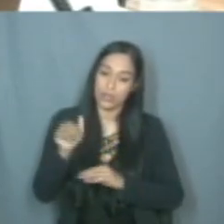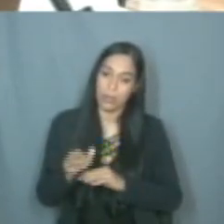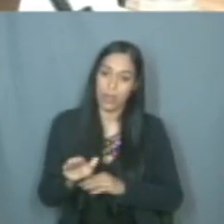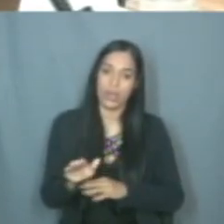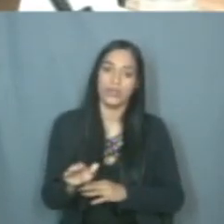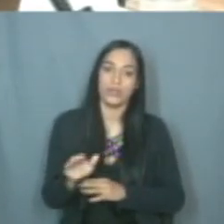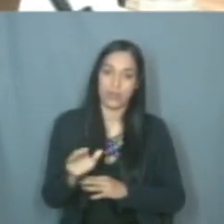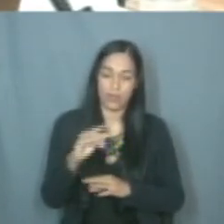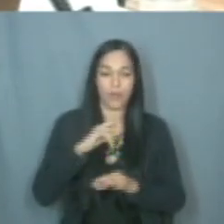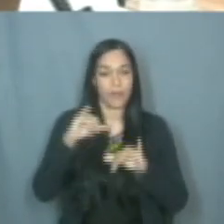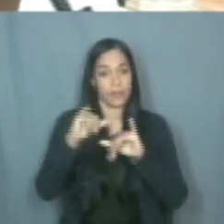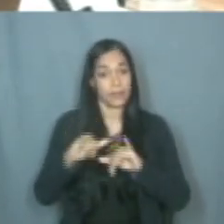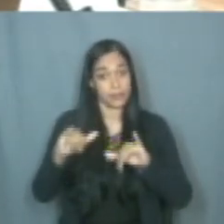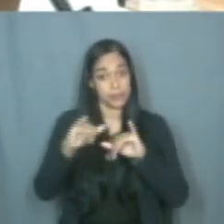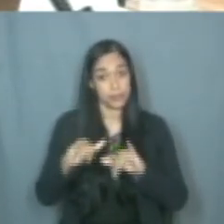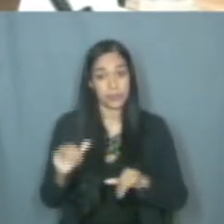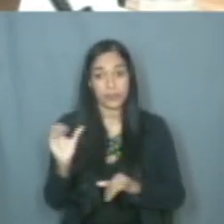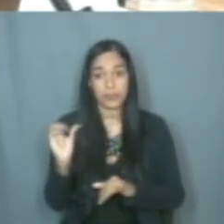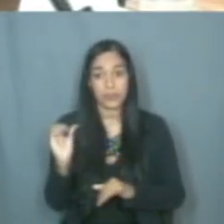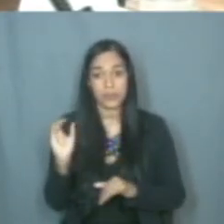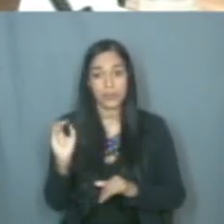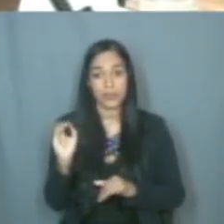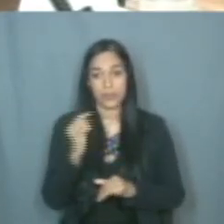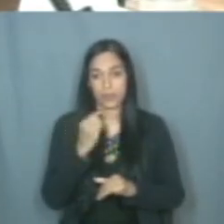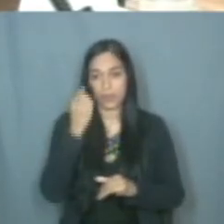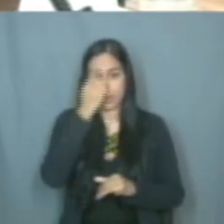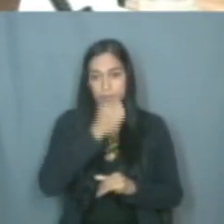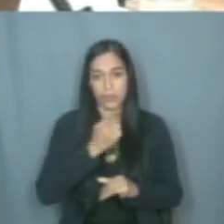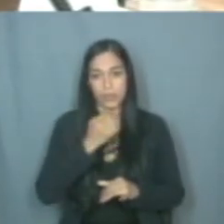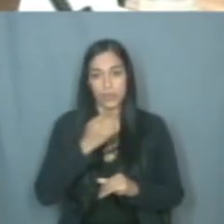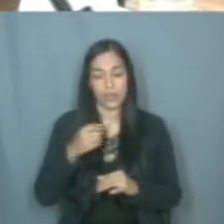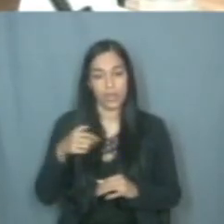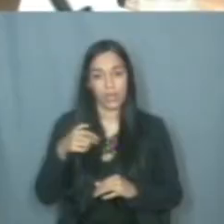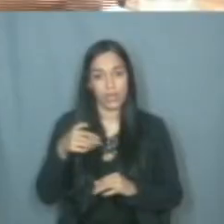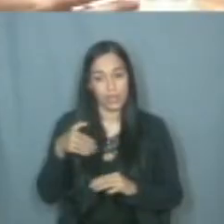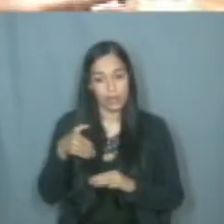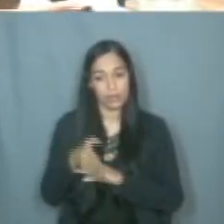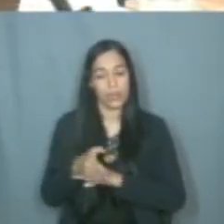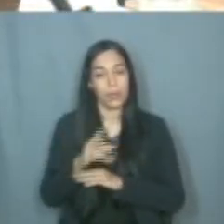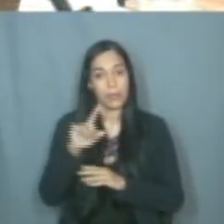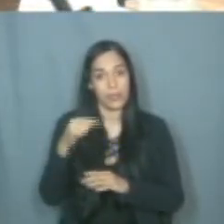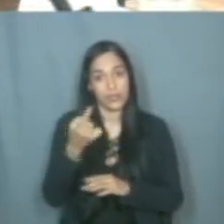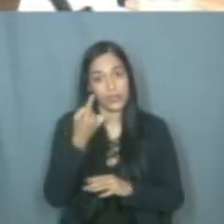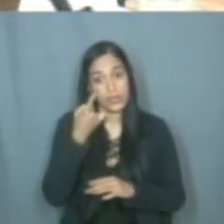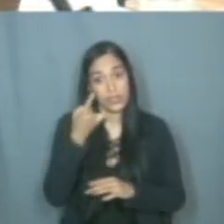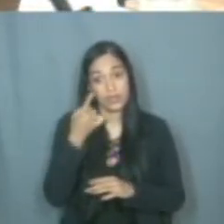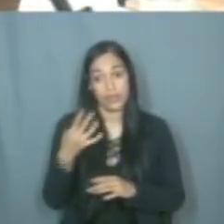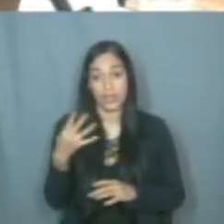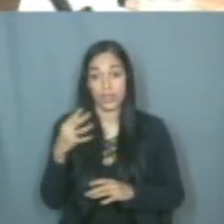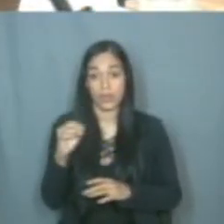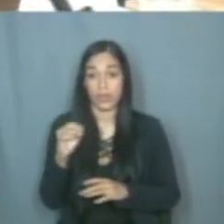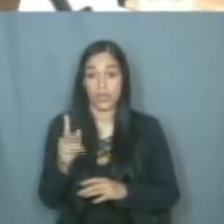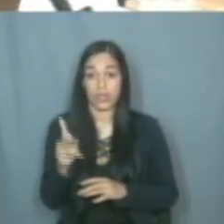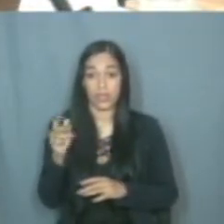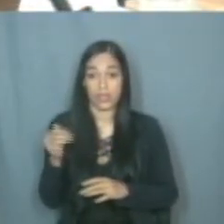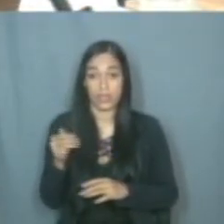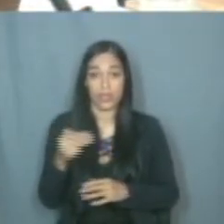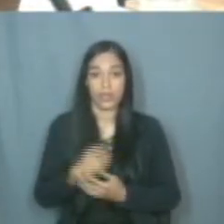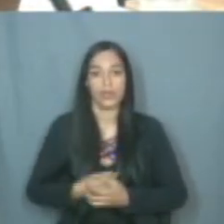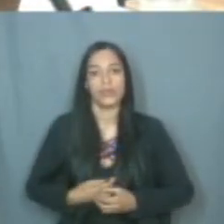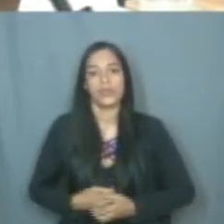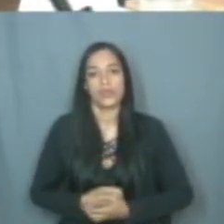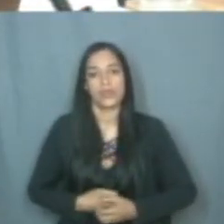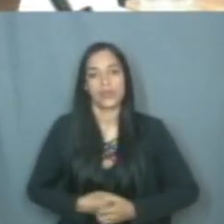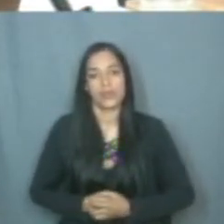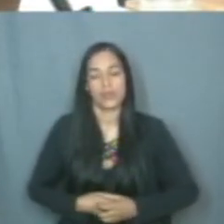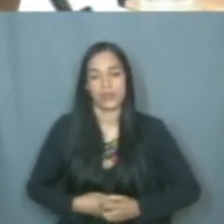e a placa sinaliza 60 por hora e quando você passa na lombada, você vê depois que é 40 km por hora. Então, é algo que está